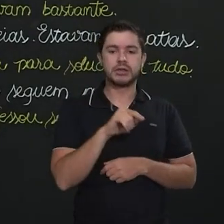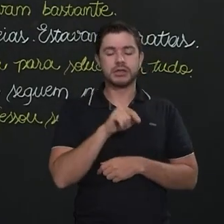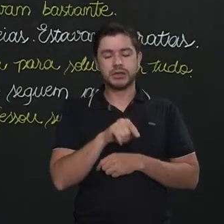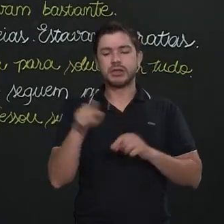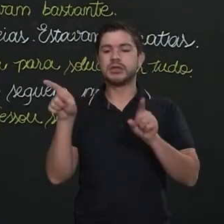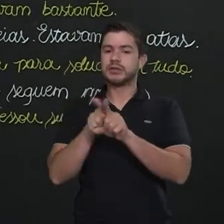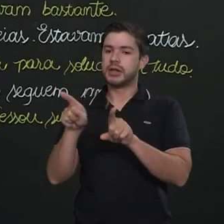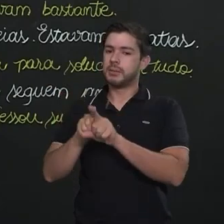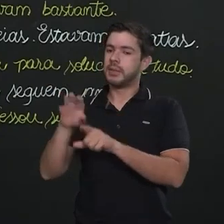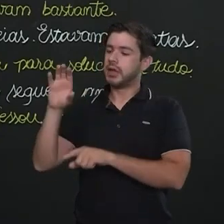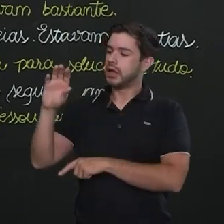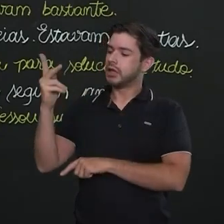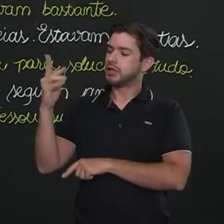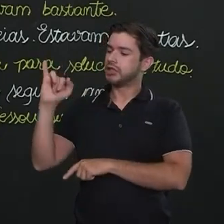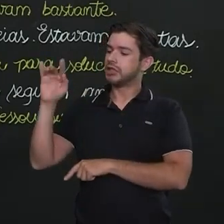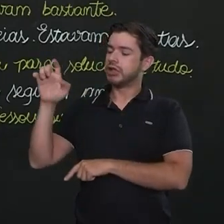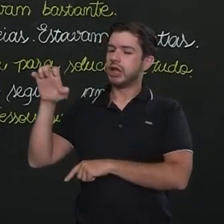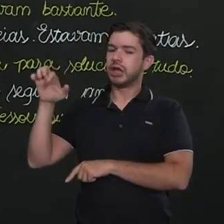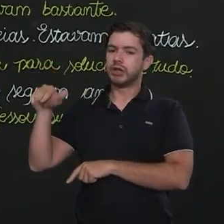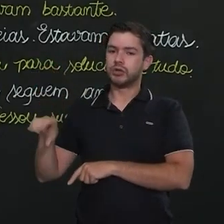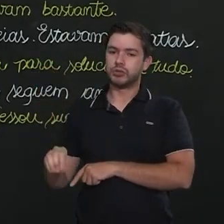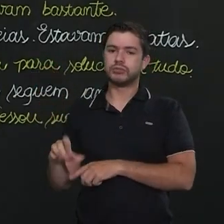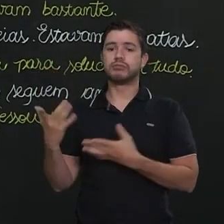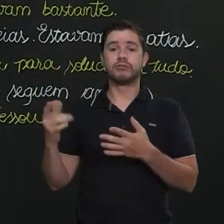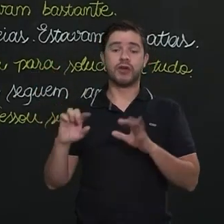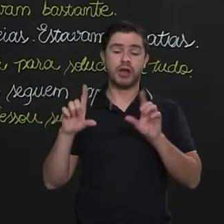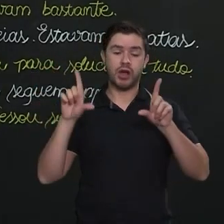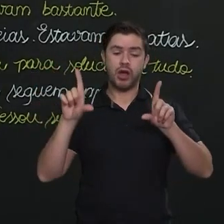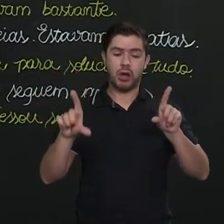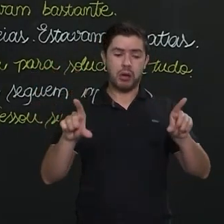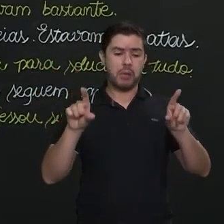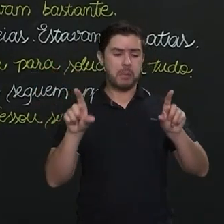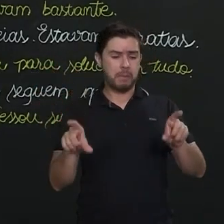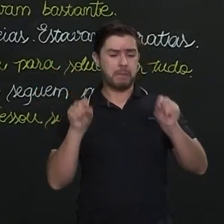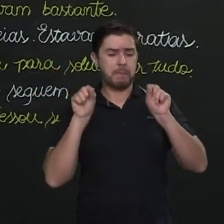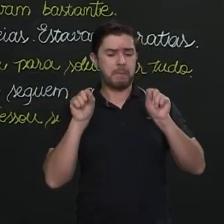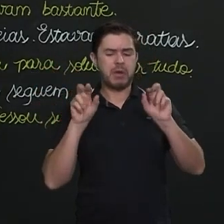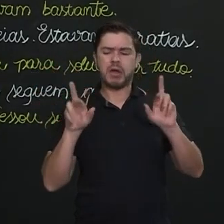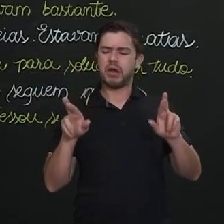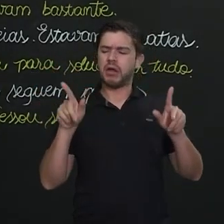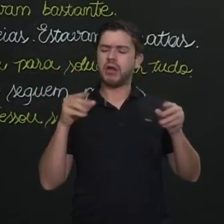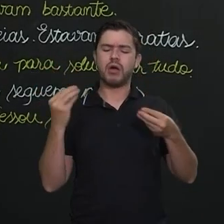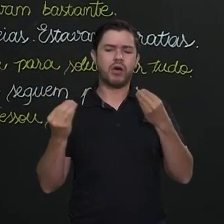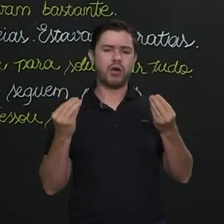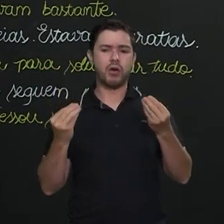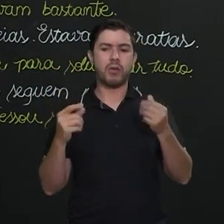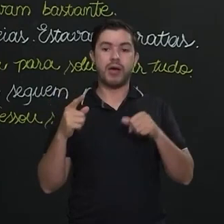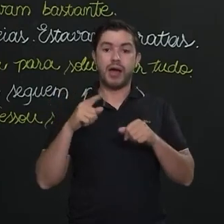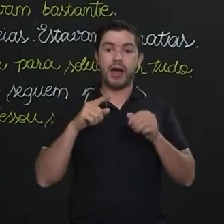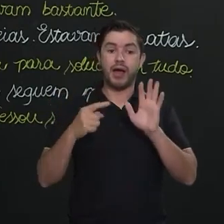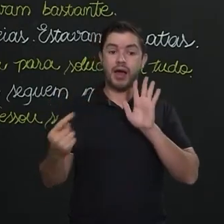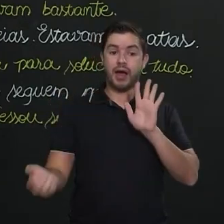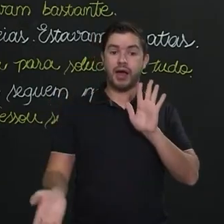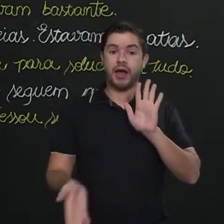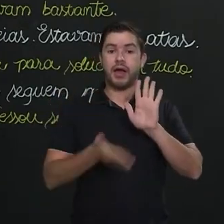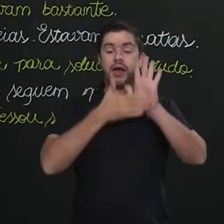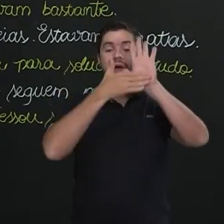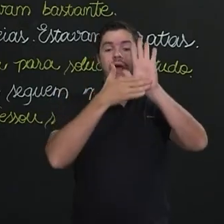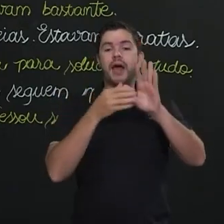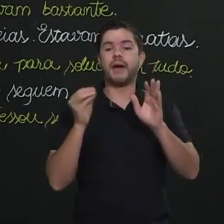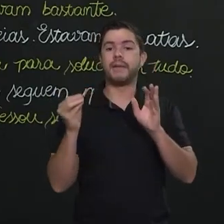jogador chileno, ok? Então, o que vai definir é a presença do artigo, ora no plural, ora